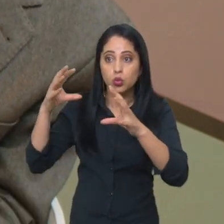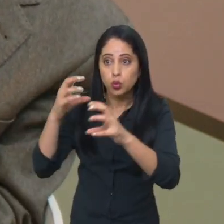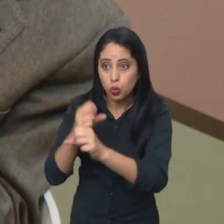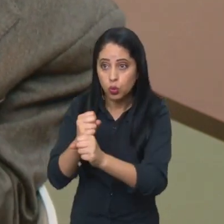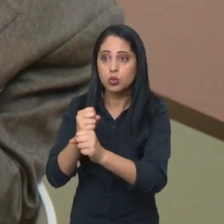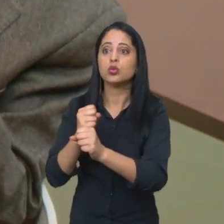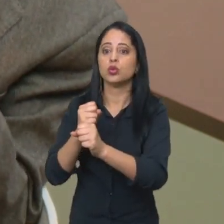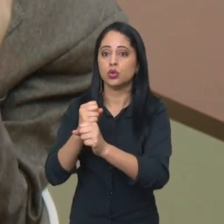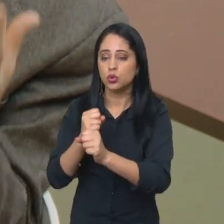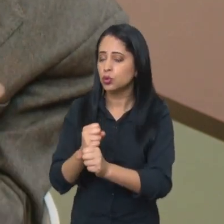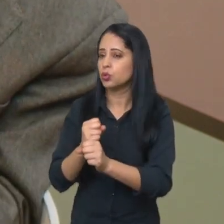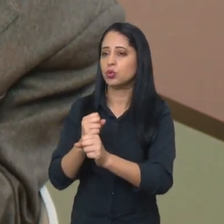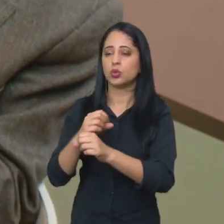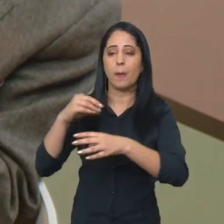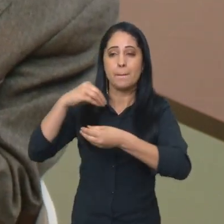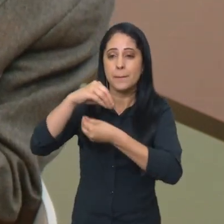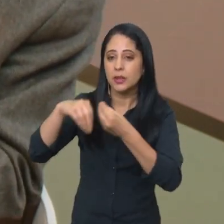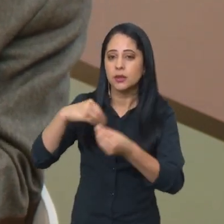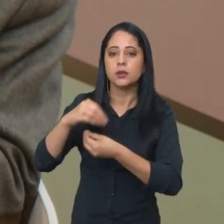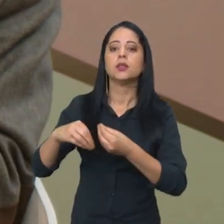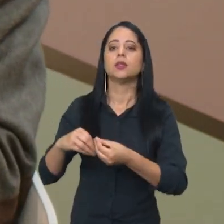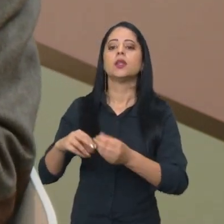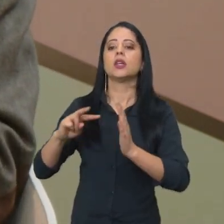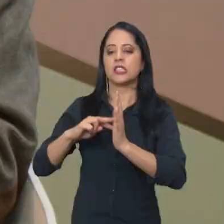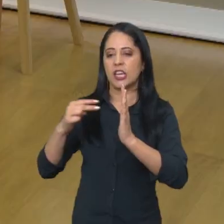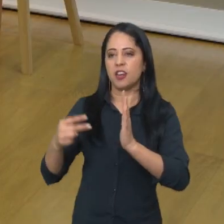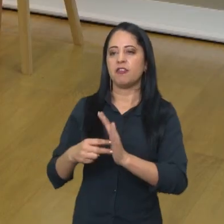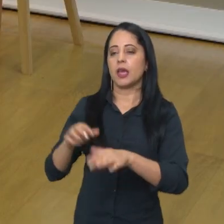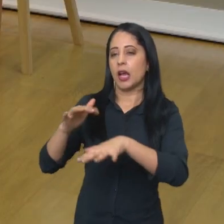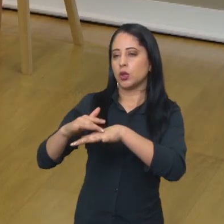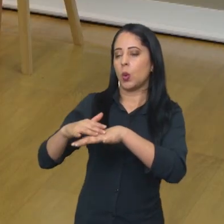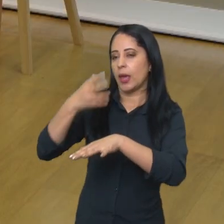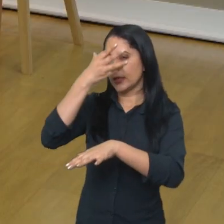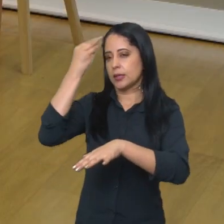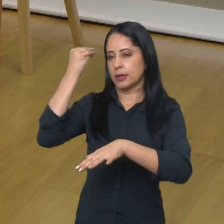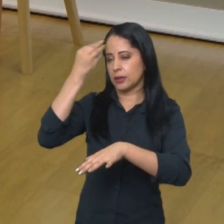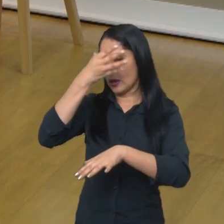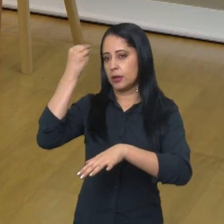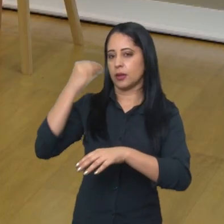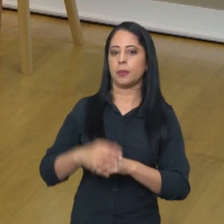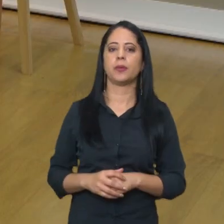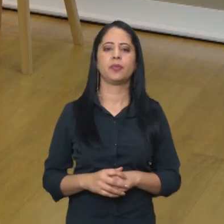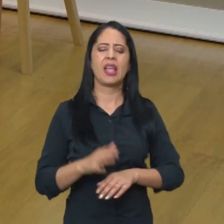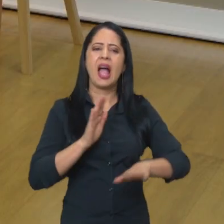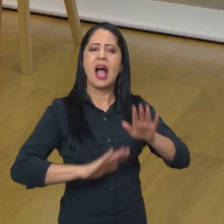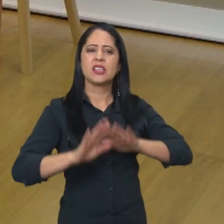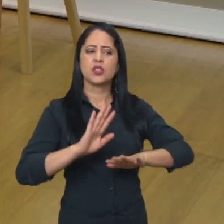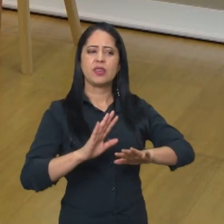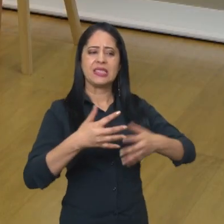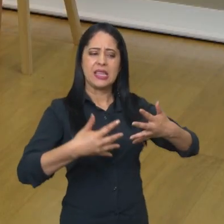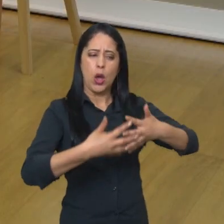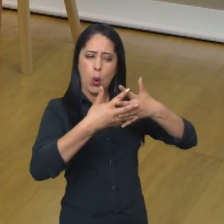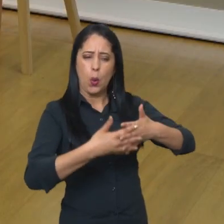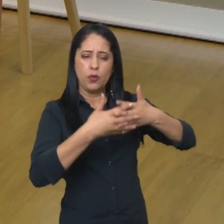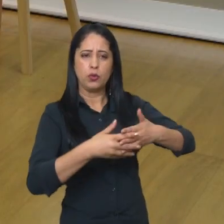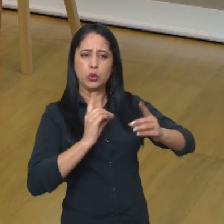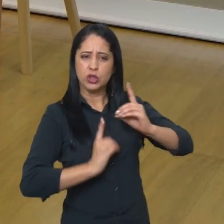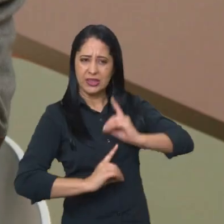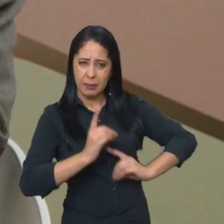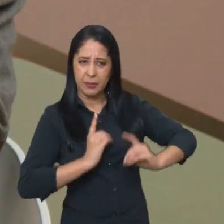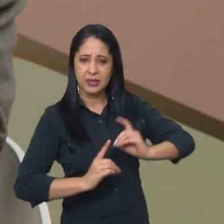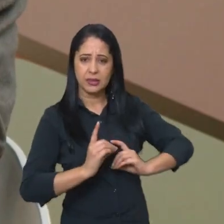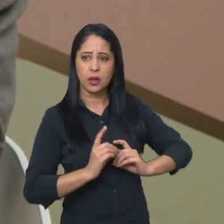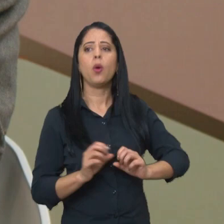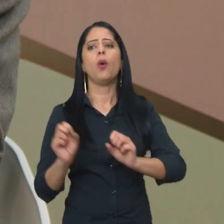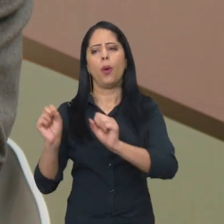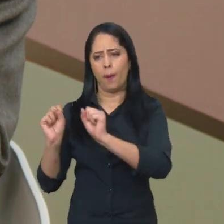Falta de iniciativa, alteração de personalidade, tudo isso são junto. Os primeiros sintomas. Pode ser confundido nesse momento com uma depressão, de repente? Pode. As duas